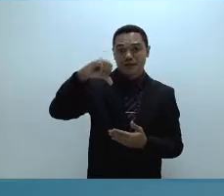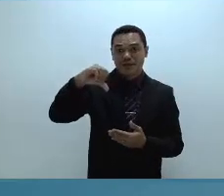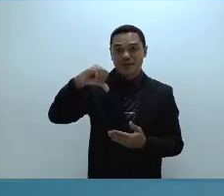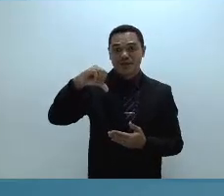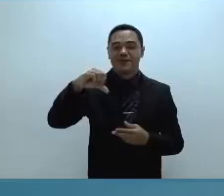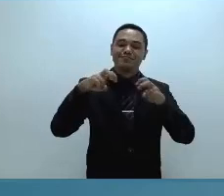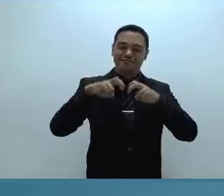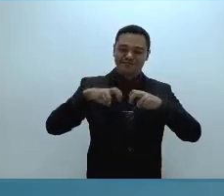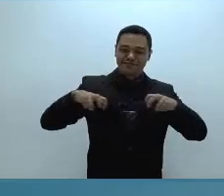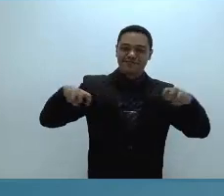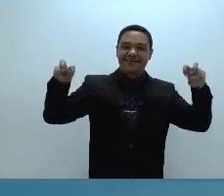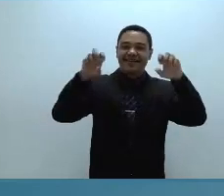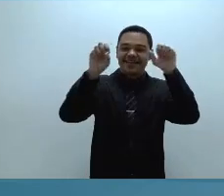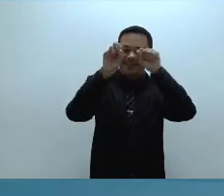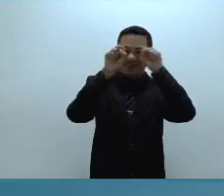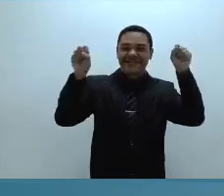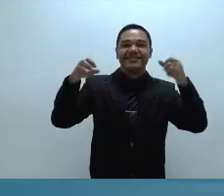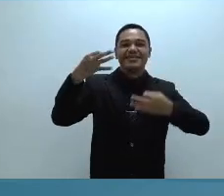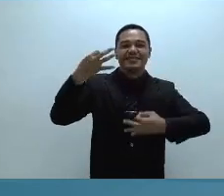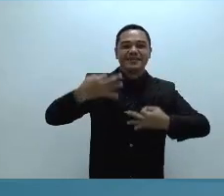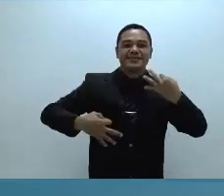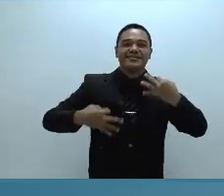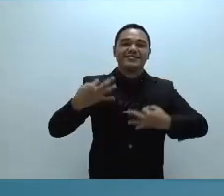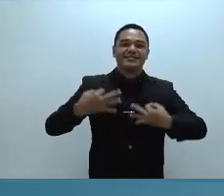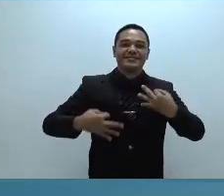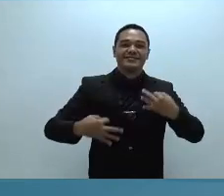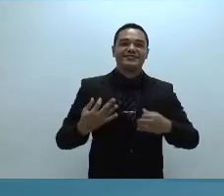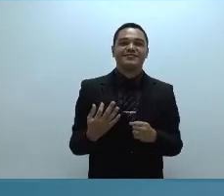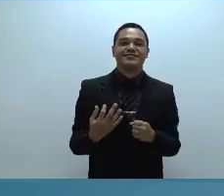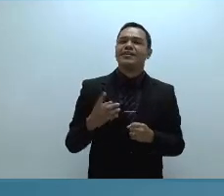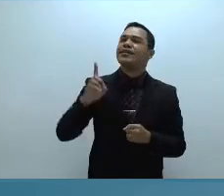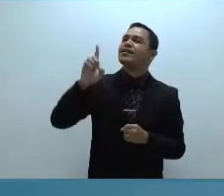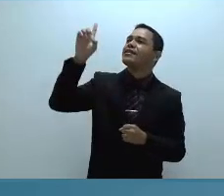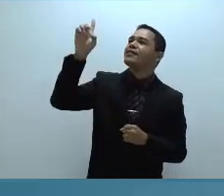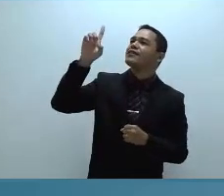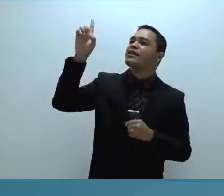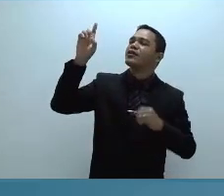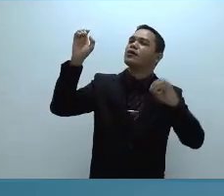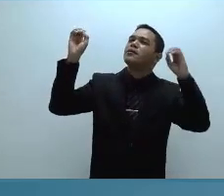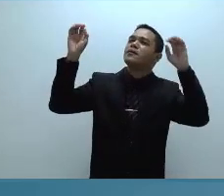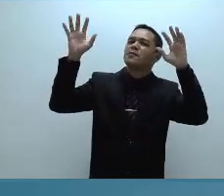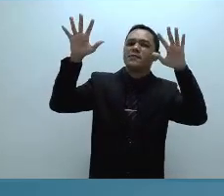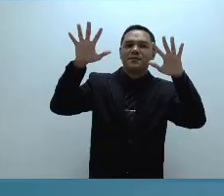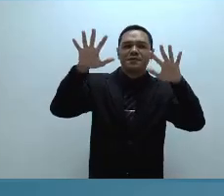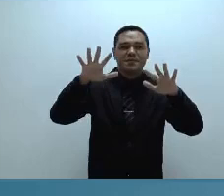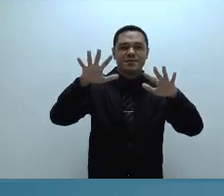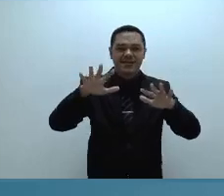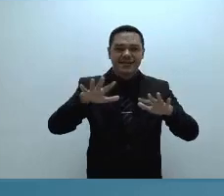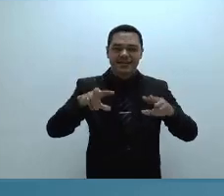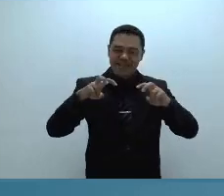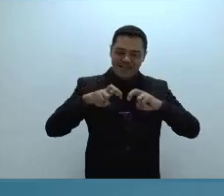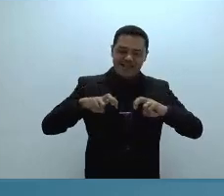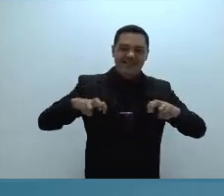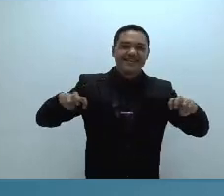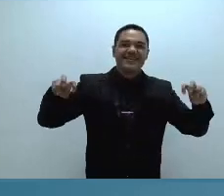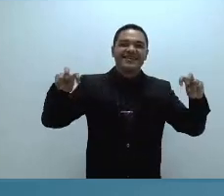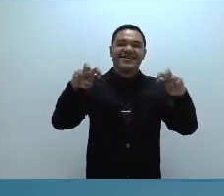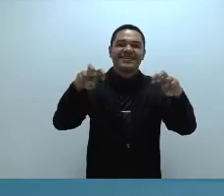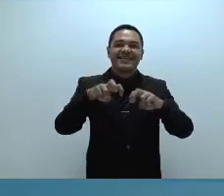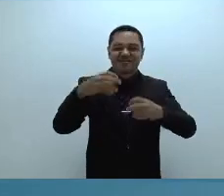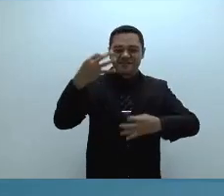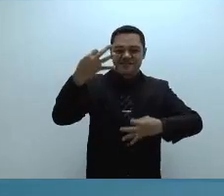sessão ordinária do Tribunal Pleno. Que Deus nos ilumine nesta sessão